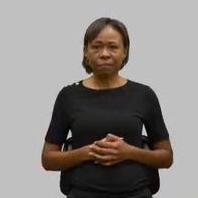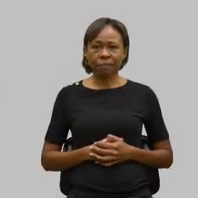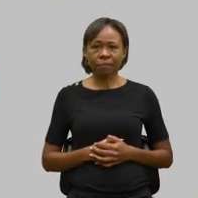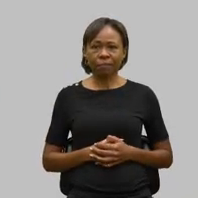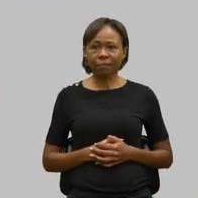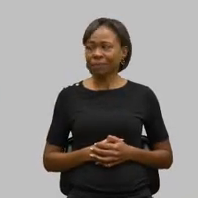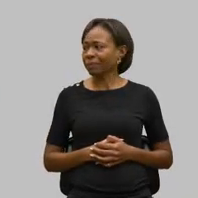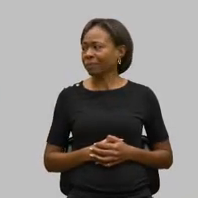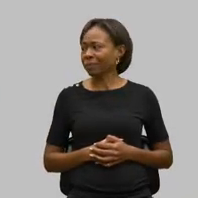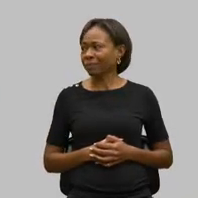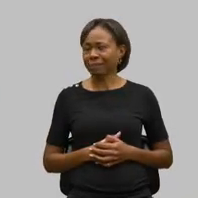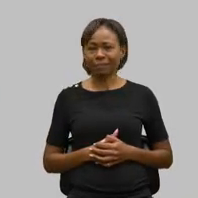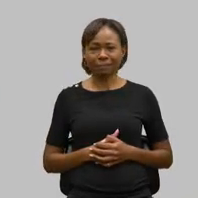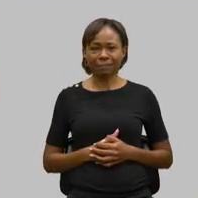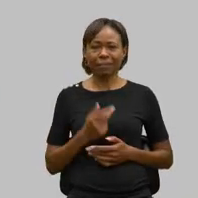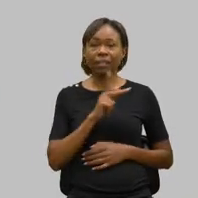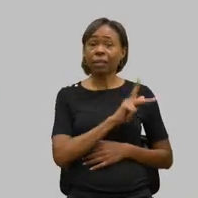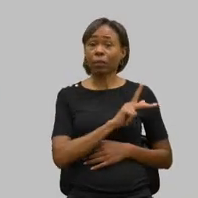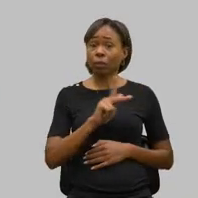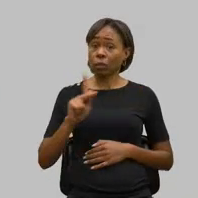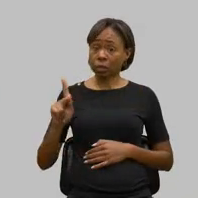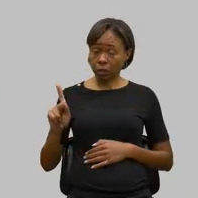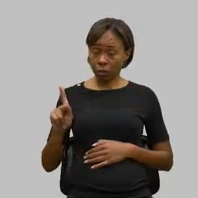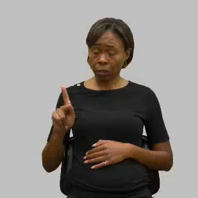Sr. Presidente, deputado Arlen,